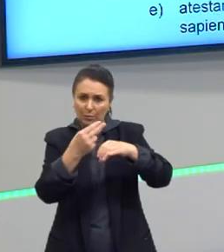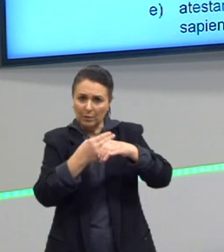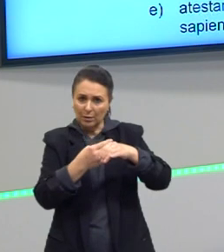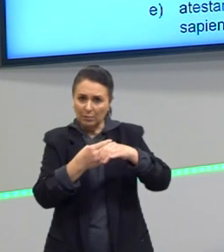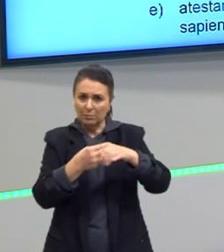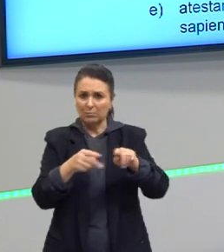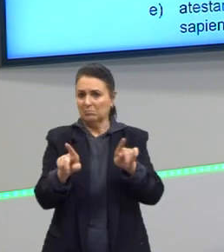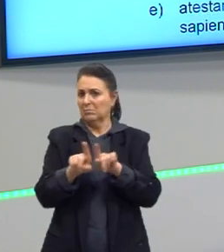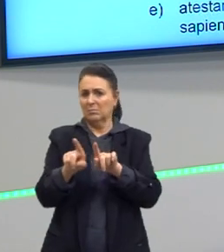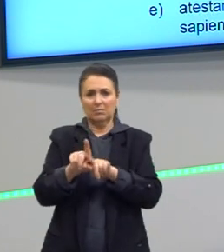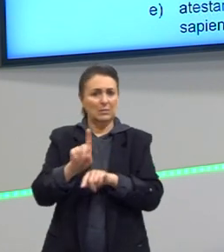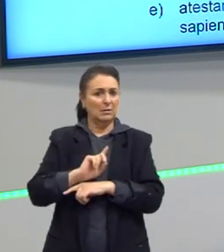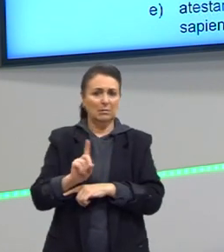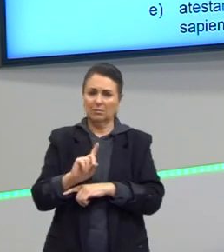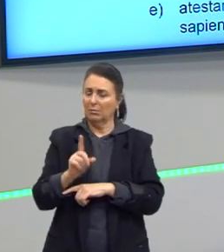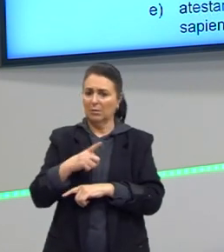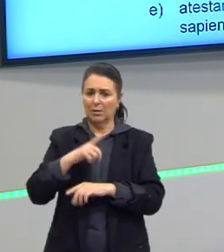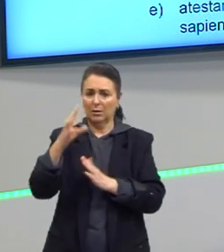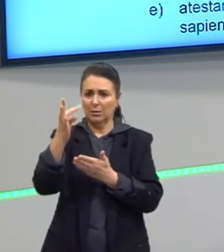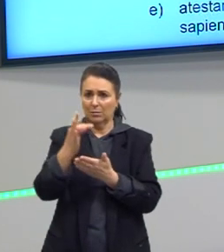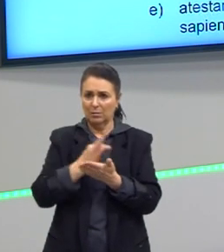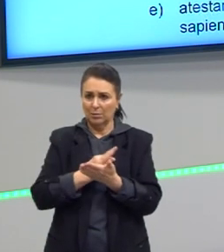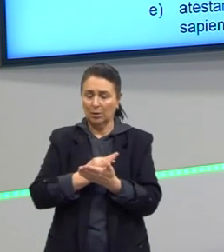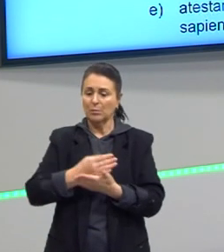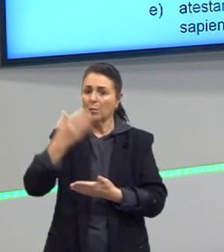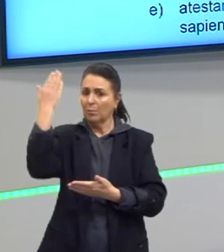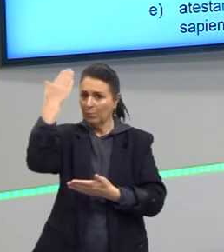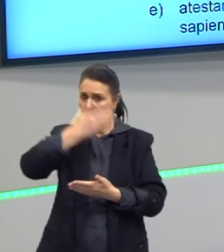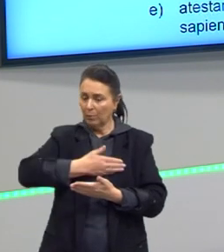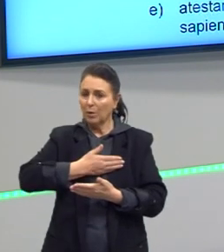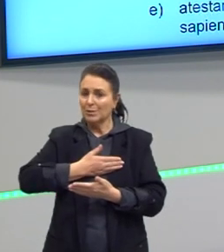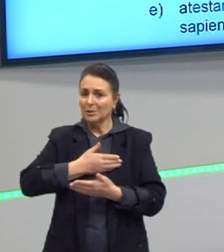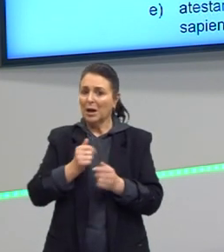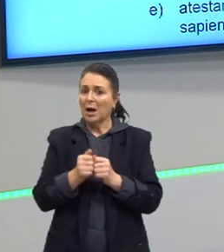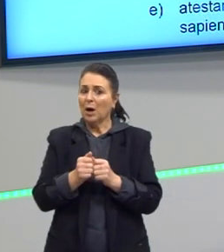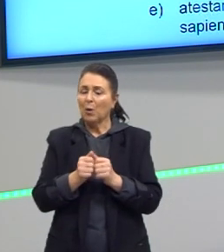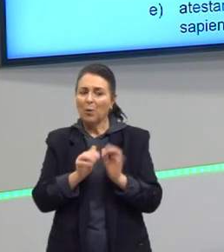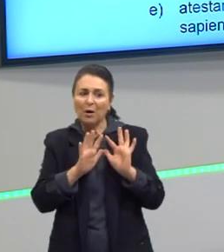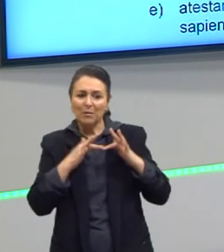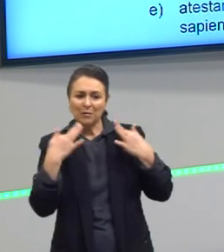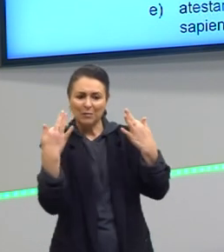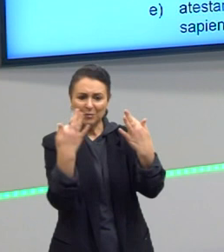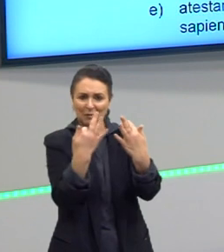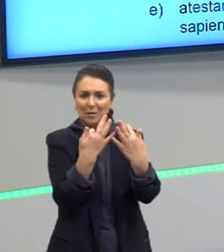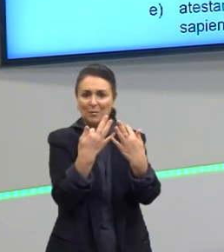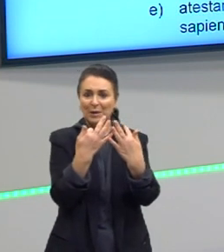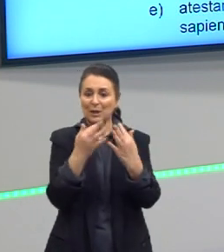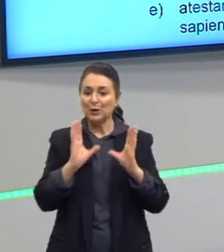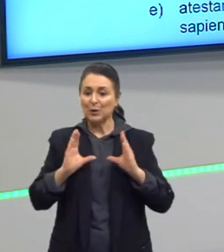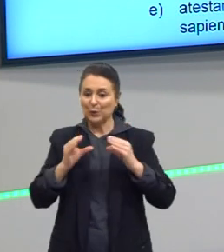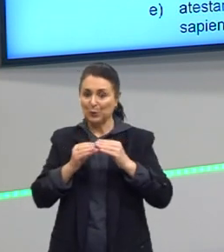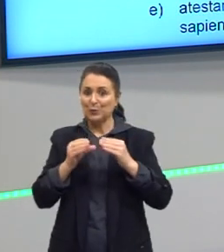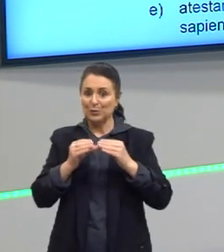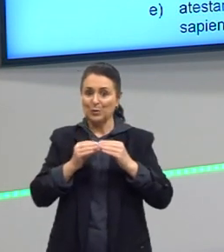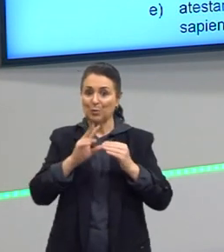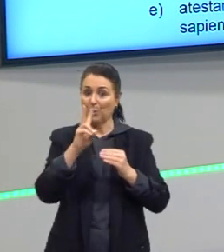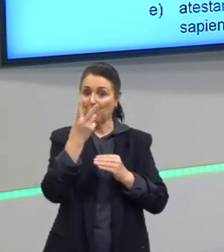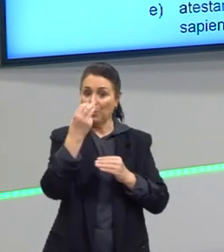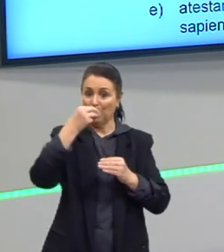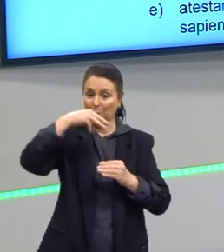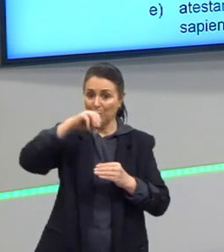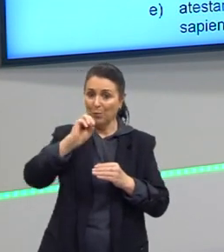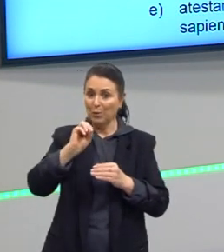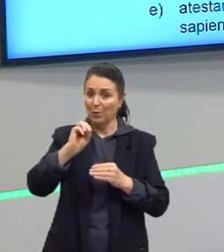também não traz esse elemento e atestar o grau de parentesco primitivo entre homo sapiens e neandertais